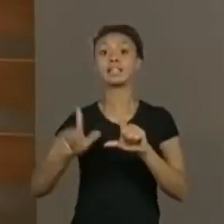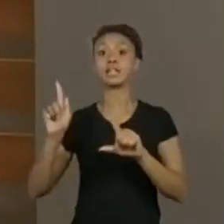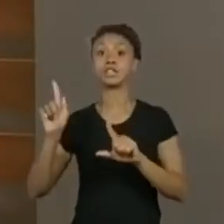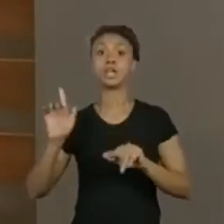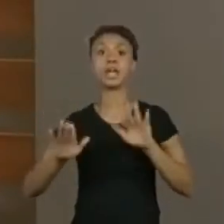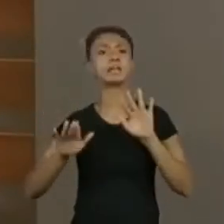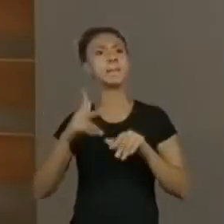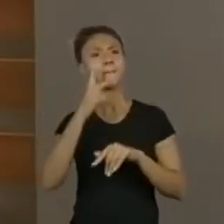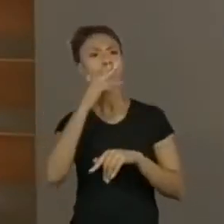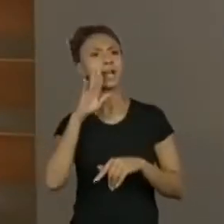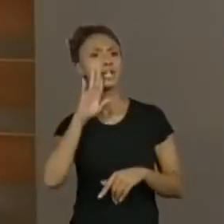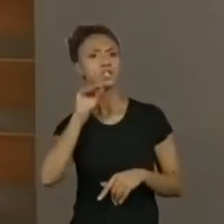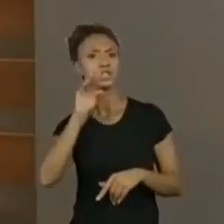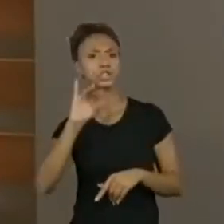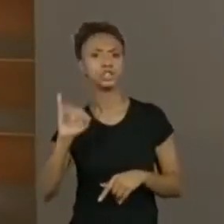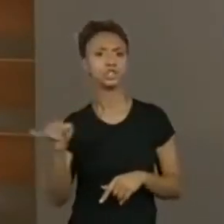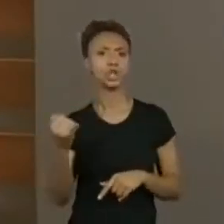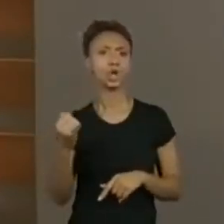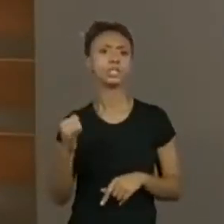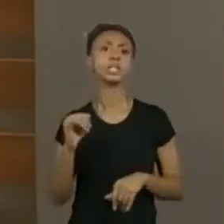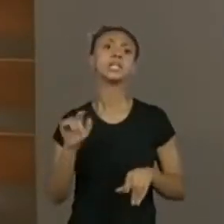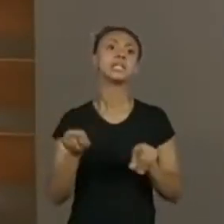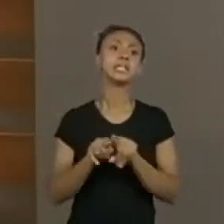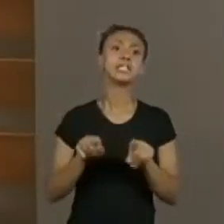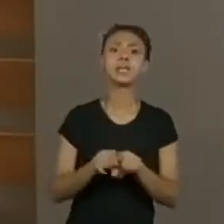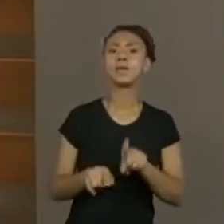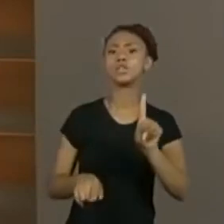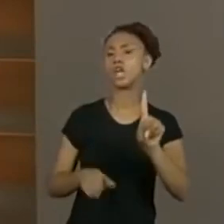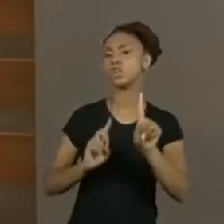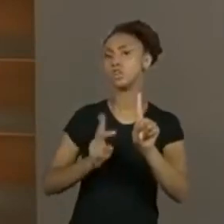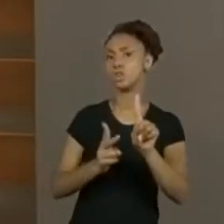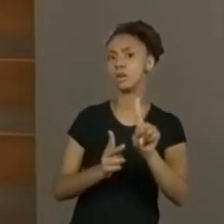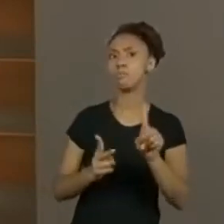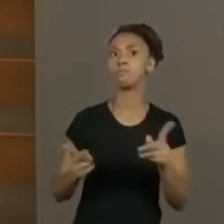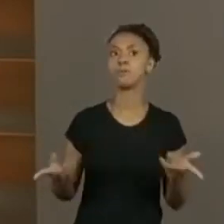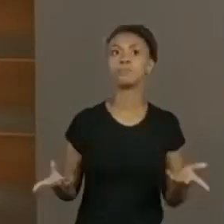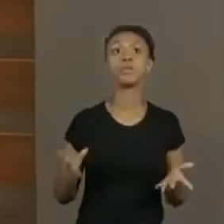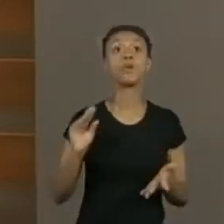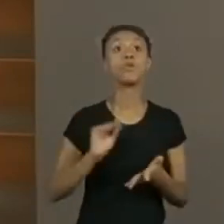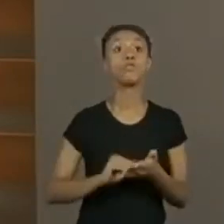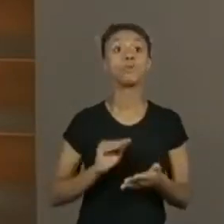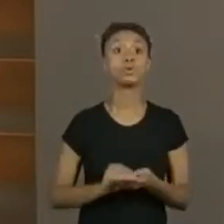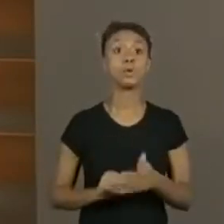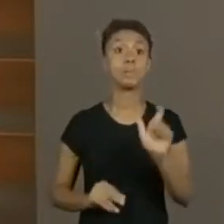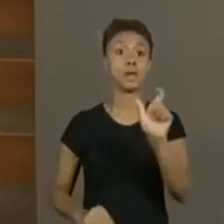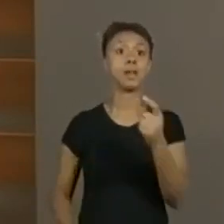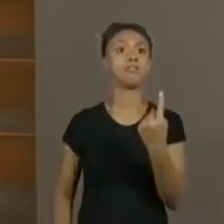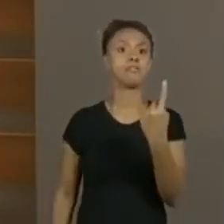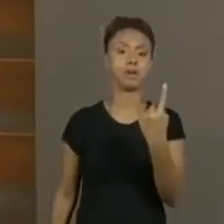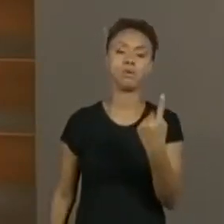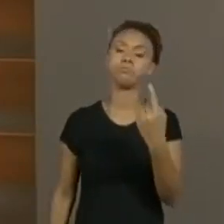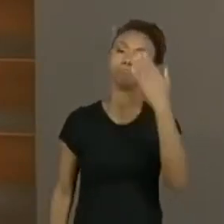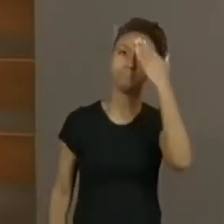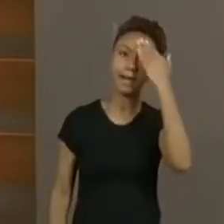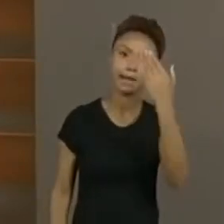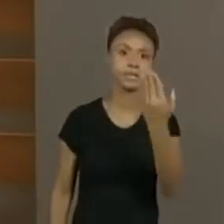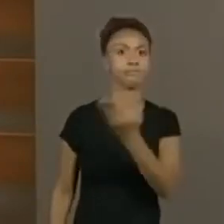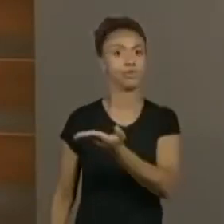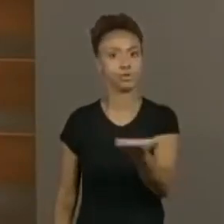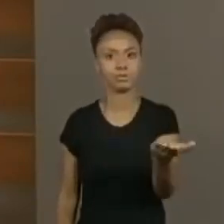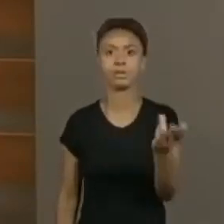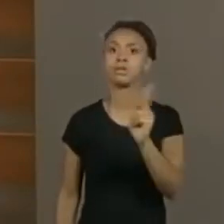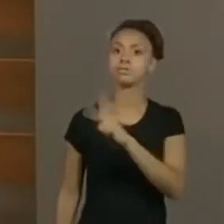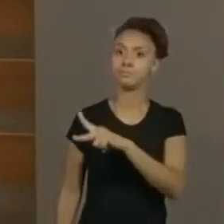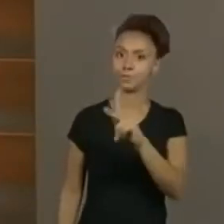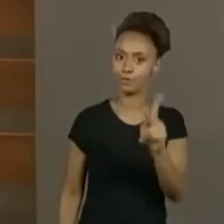na palavra, e o G, que quando a gente lê, tem o som de G mesmo. Ficou faltando uma palavrinha que até agradecer foram vocês